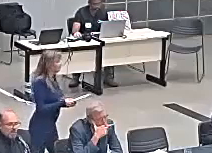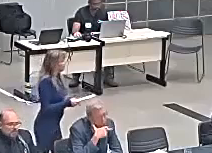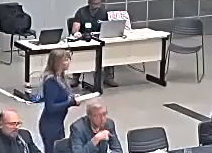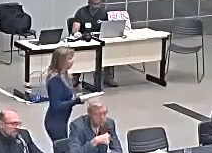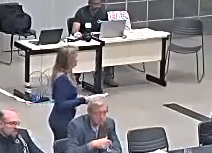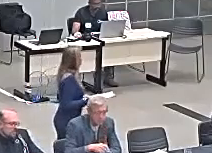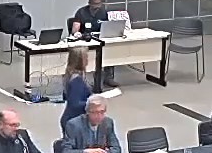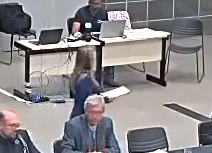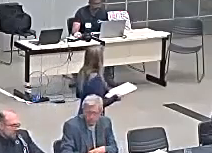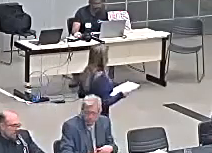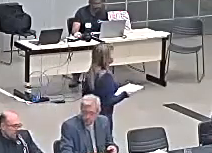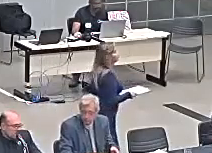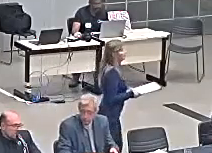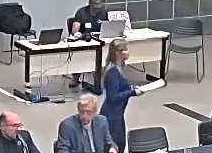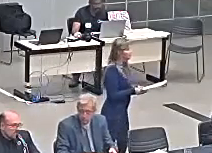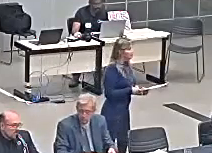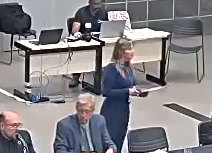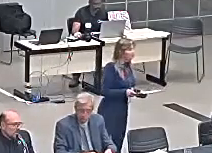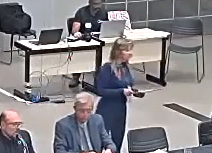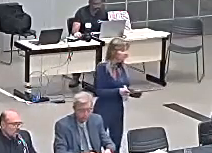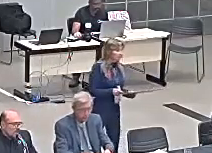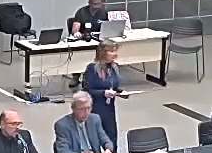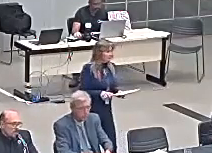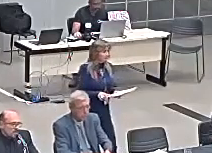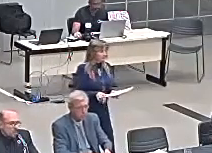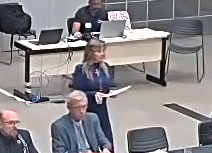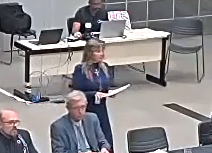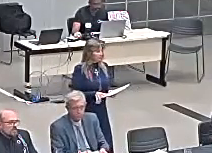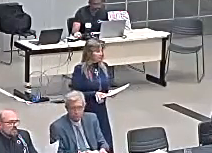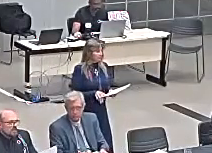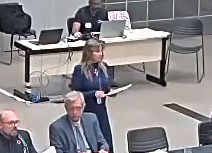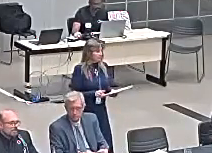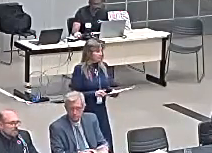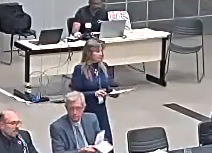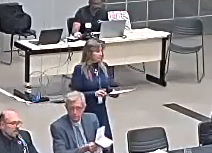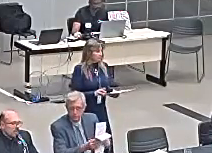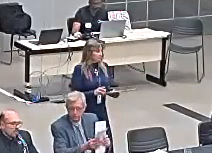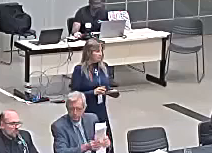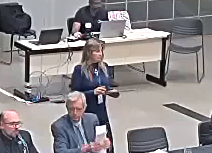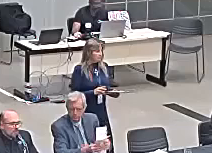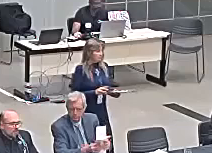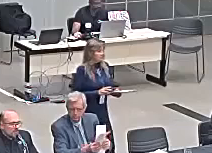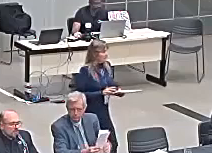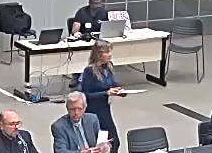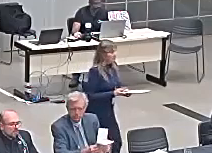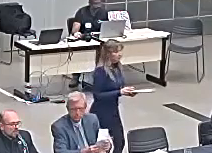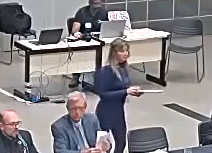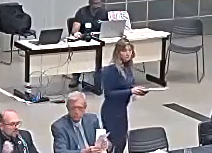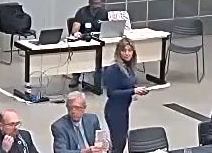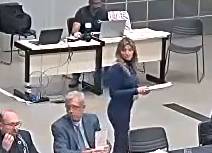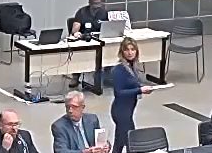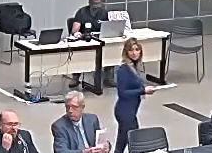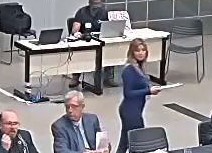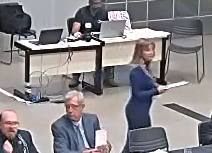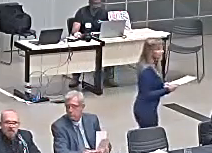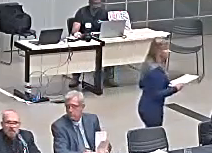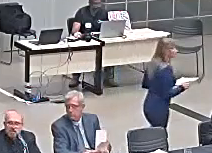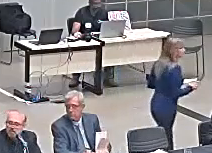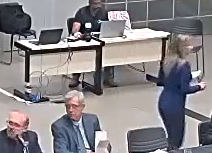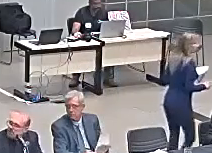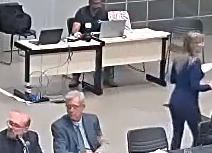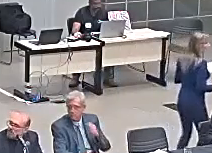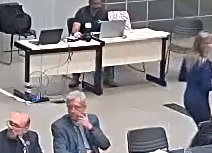muito obrigado Alisson pela participação a presidência indaga aos convidados se desejam fazer uso da